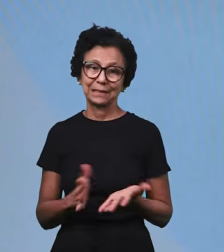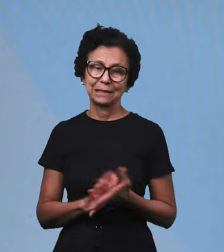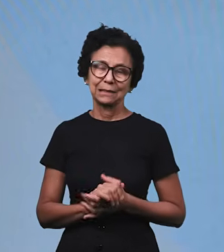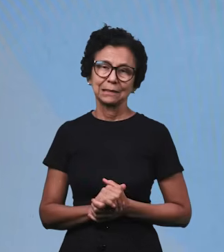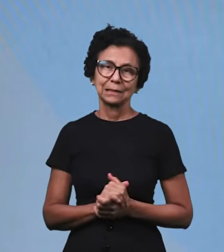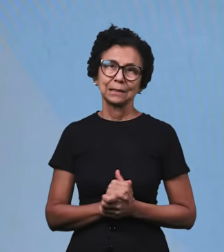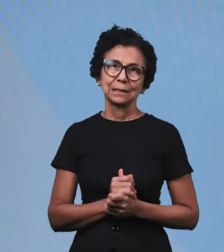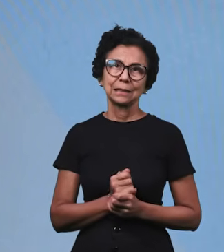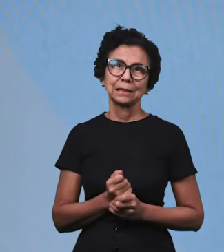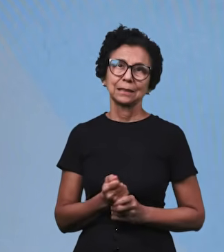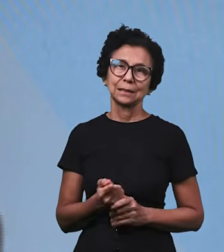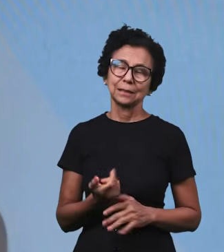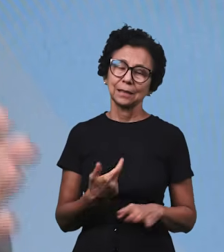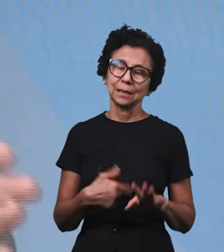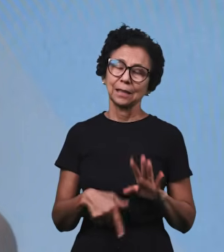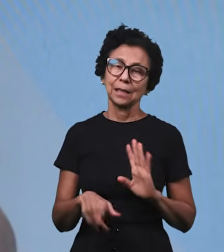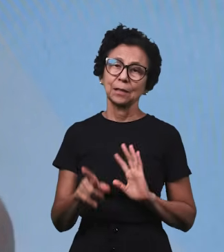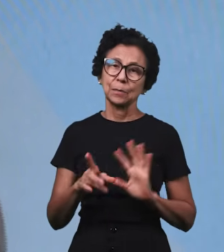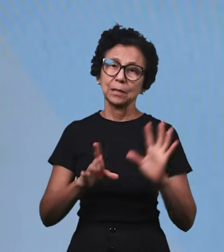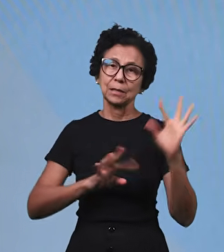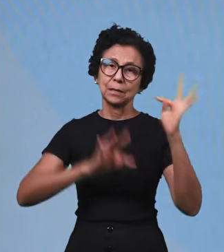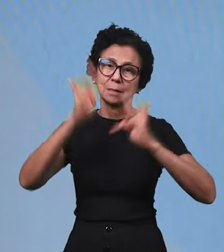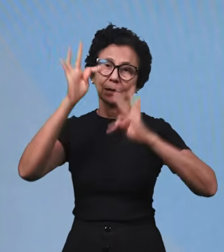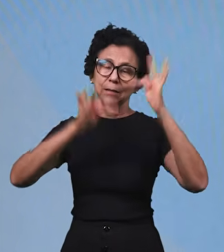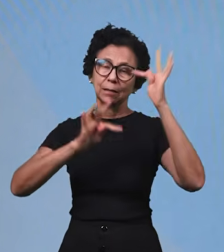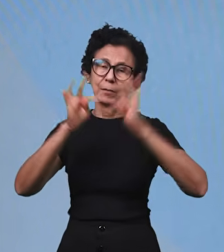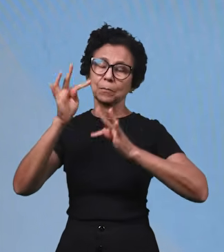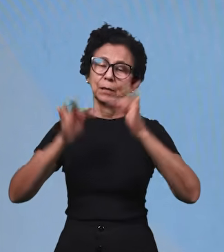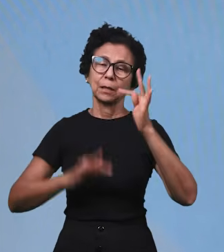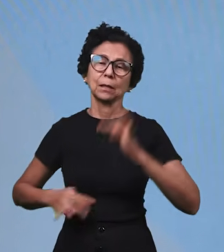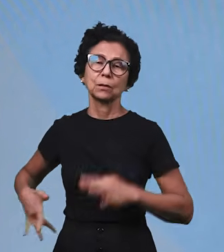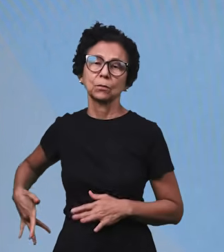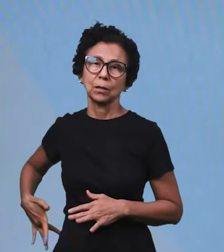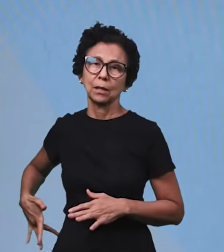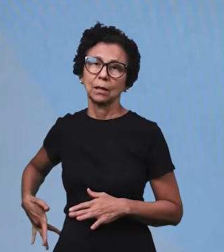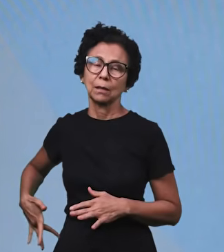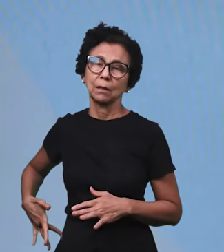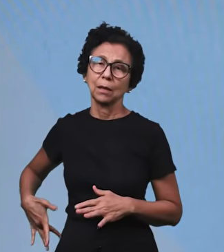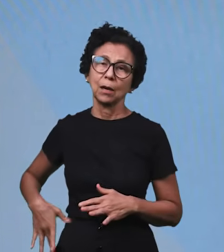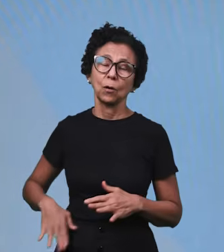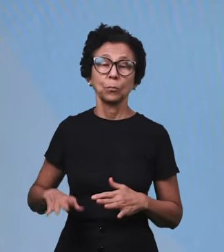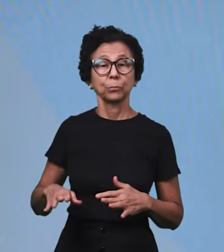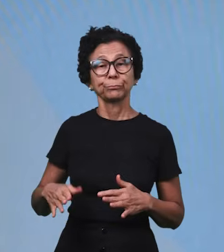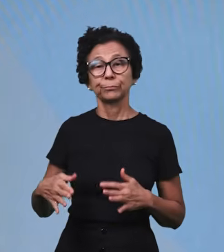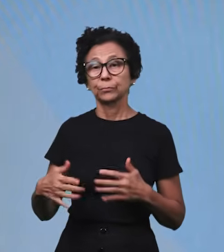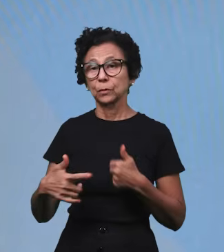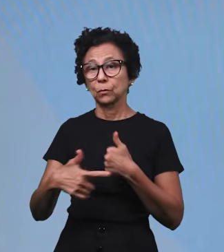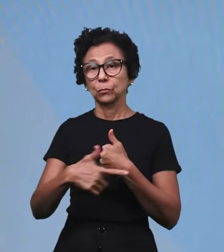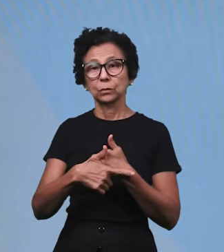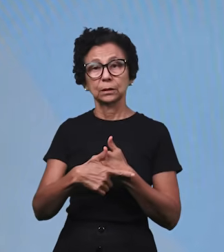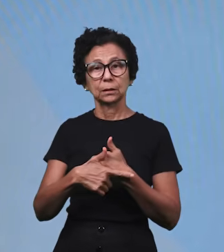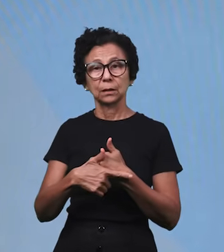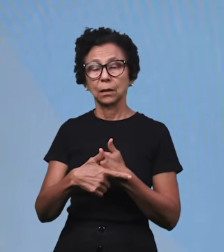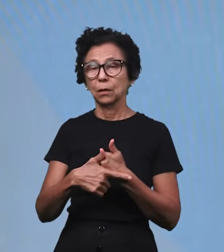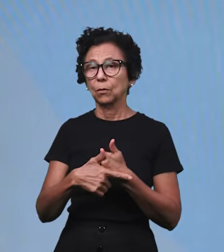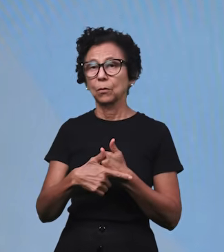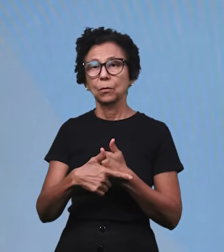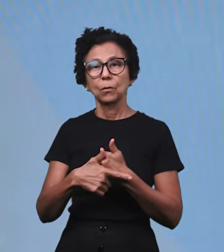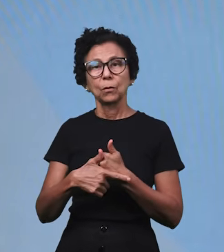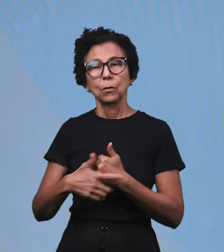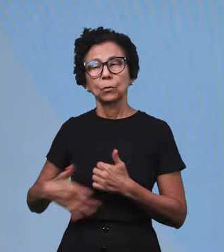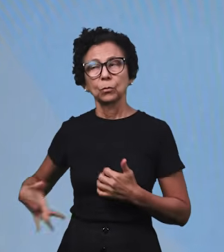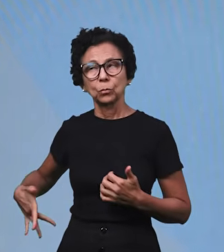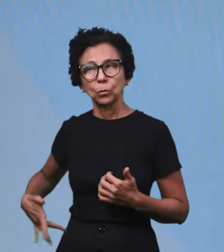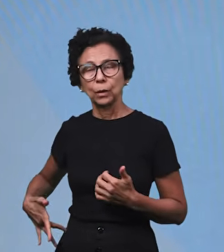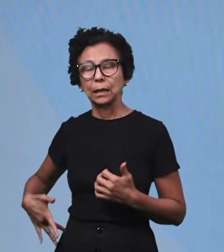estar preparado para entrar em algumas das terapias renais para substituir a função dos rins, né? Que a gente chama de terapias